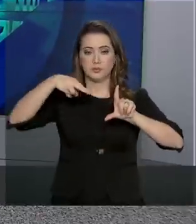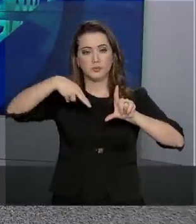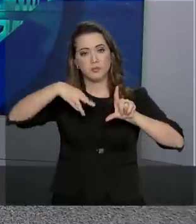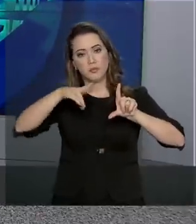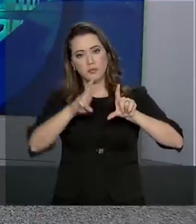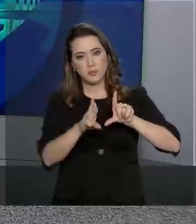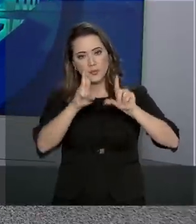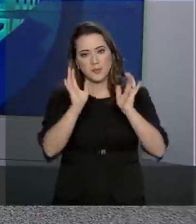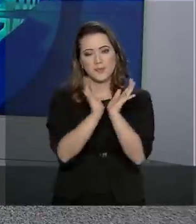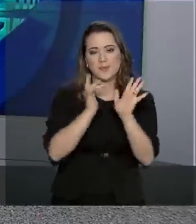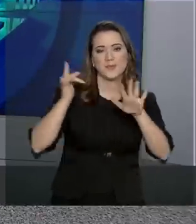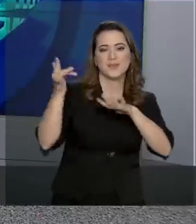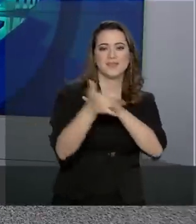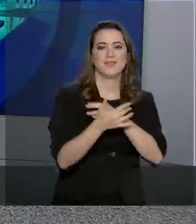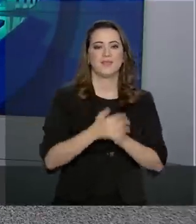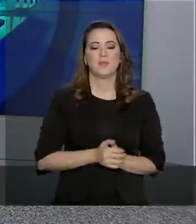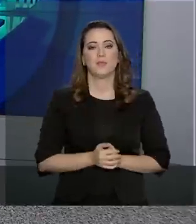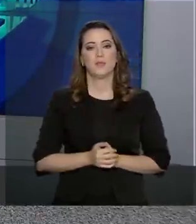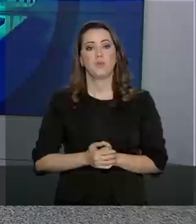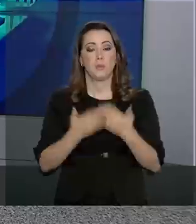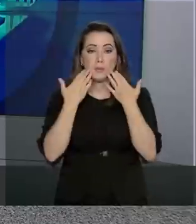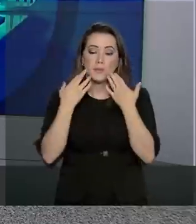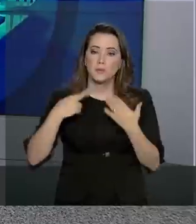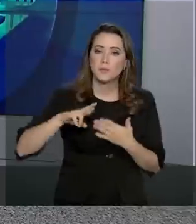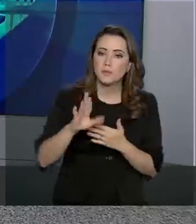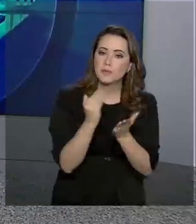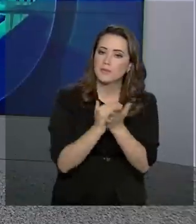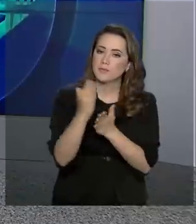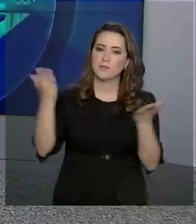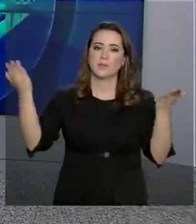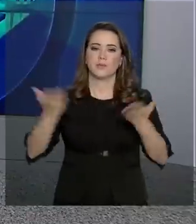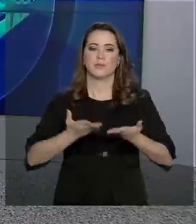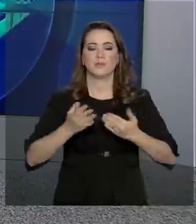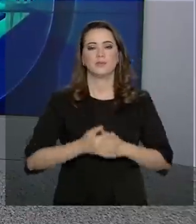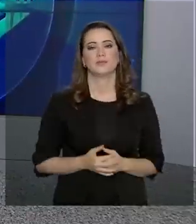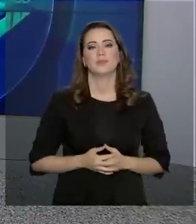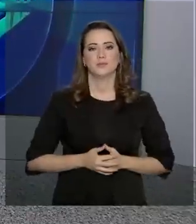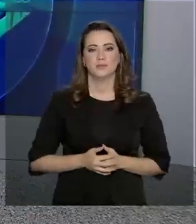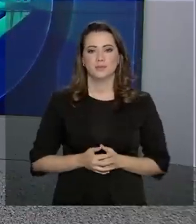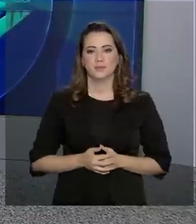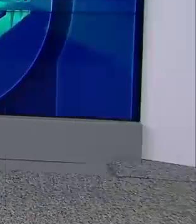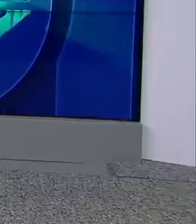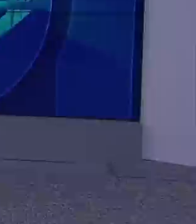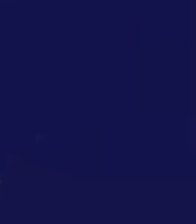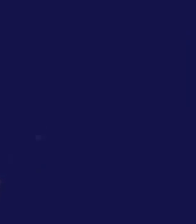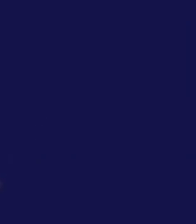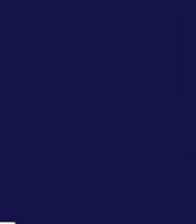TVNBR nas redes sociais. O Repórter NBR começa agora.